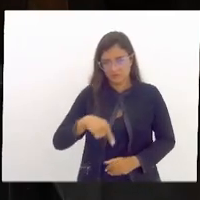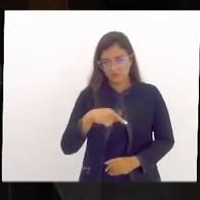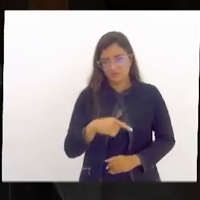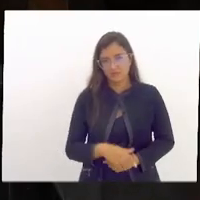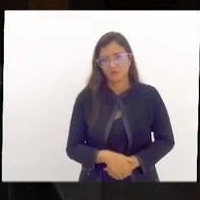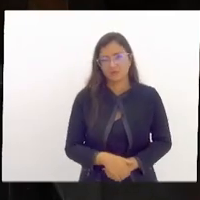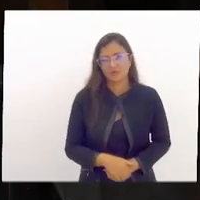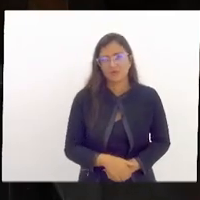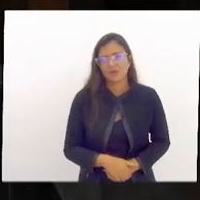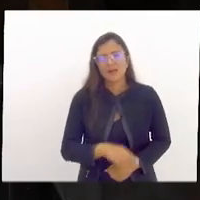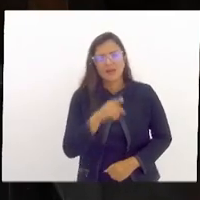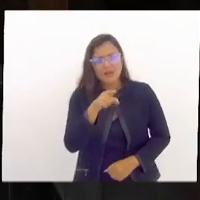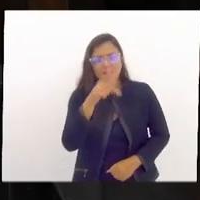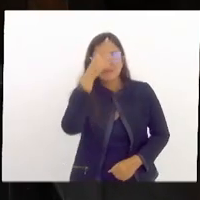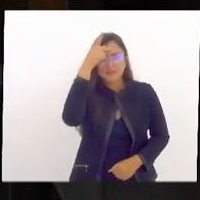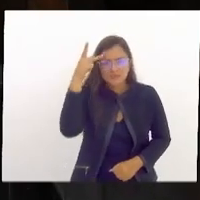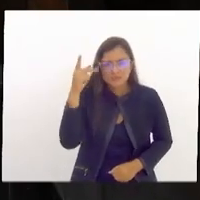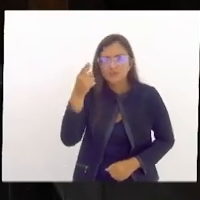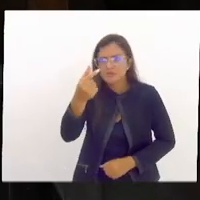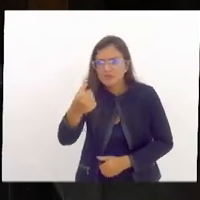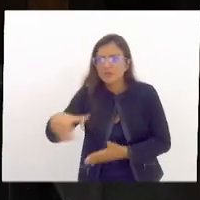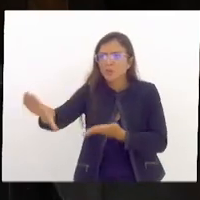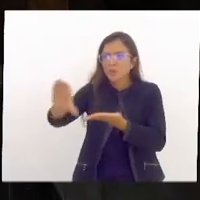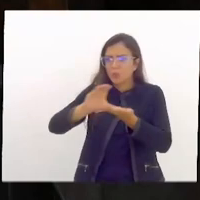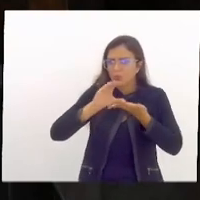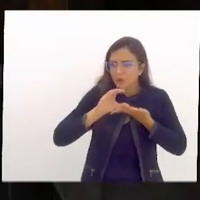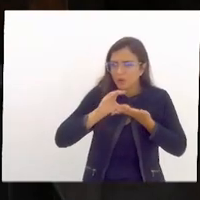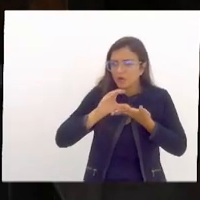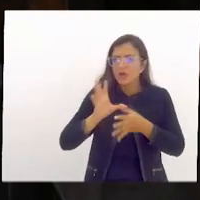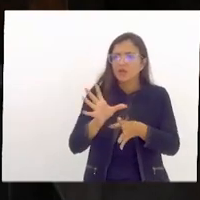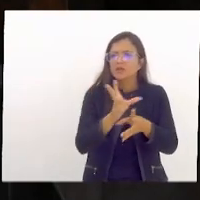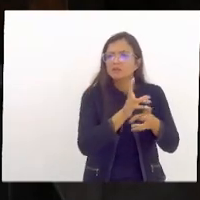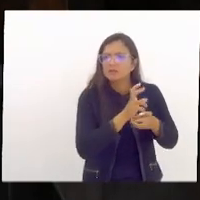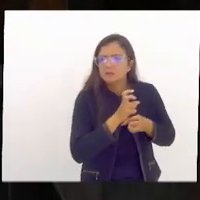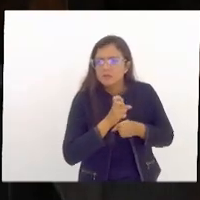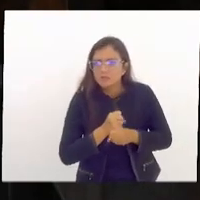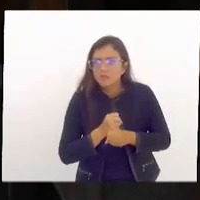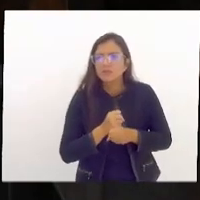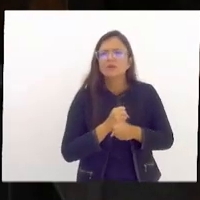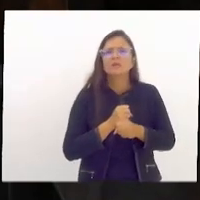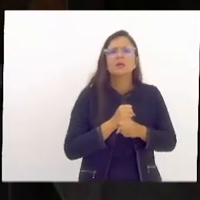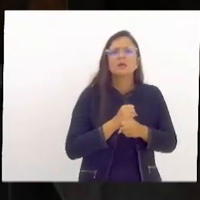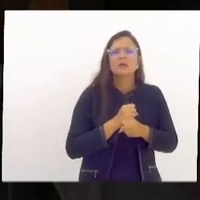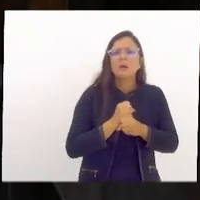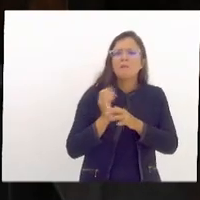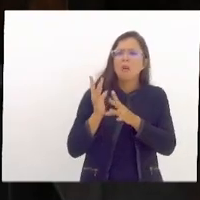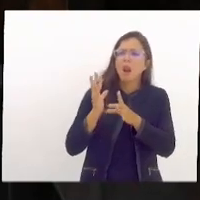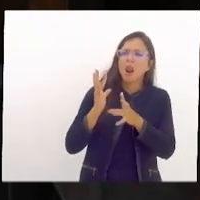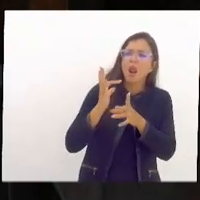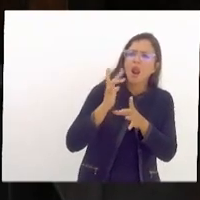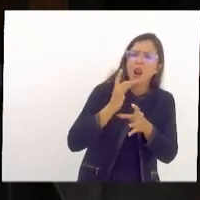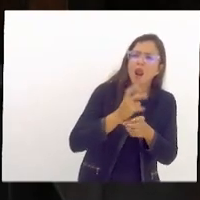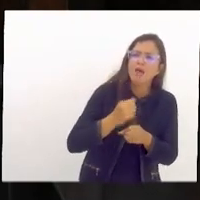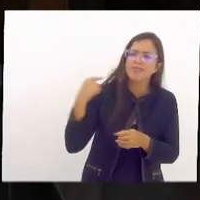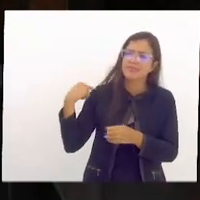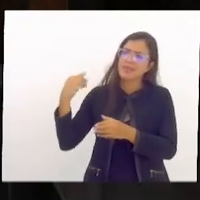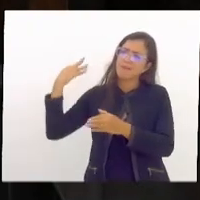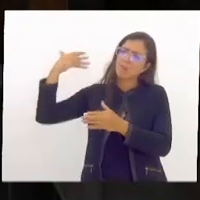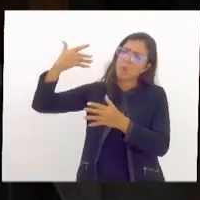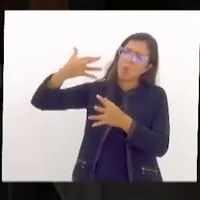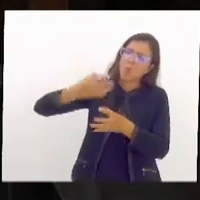o que o contribuinte vem a receber é o somatório das contribuições ao longo do tempo,